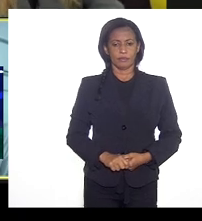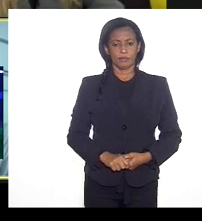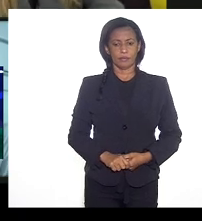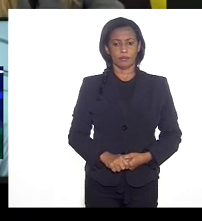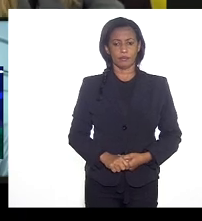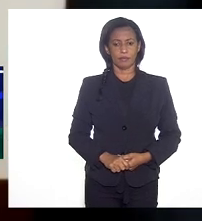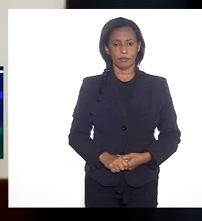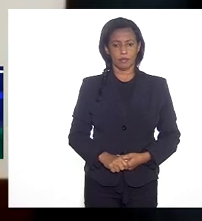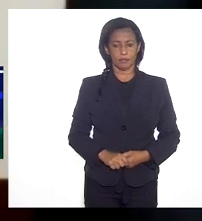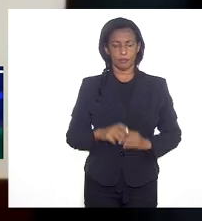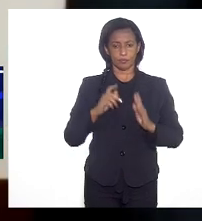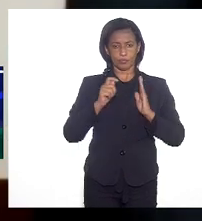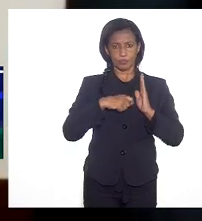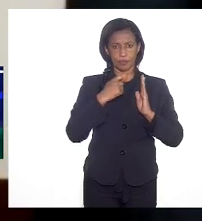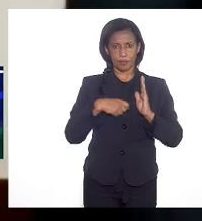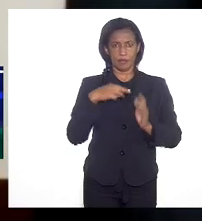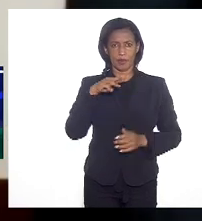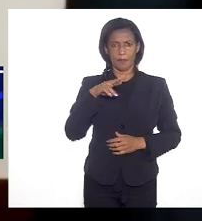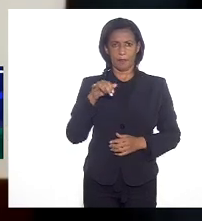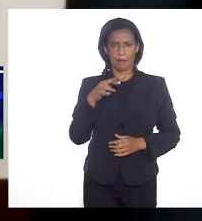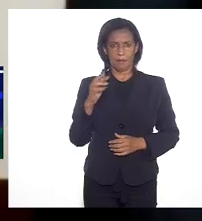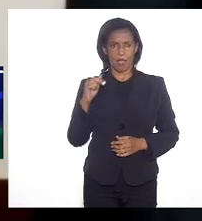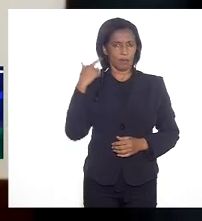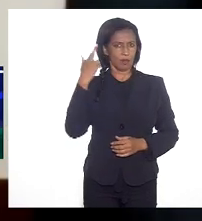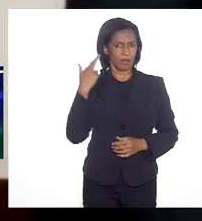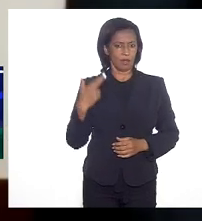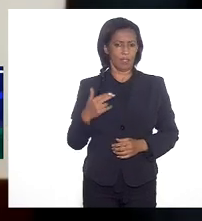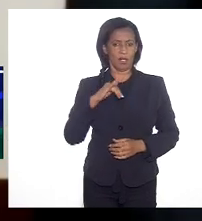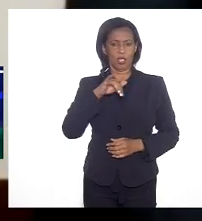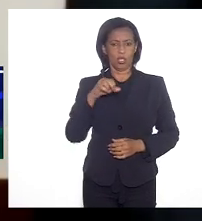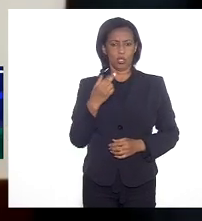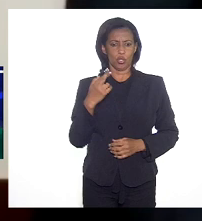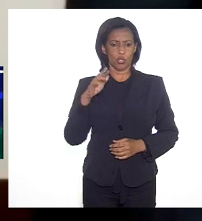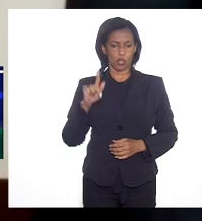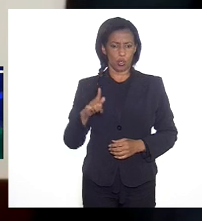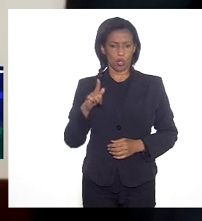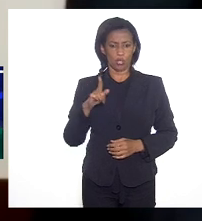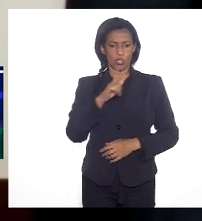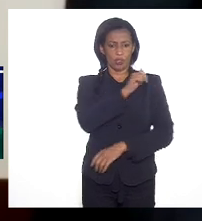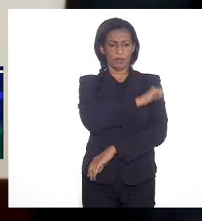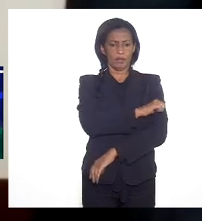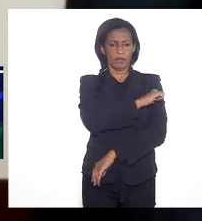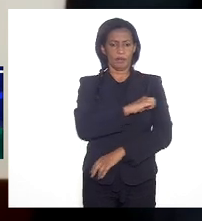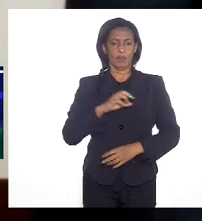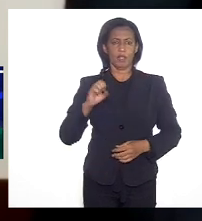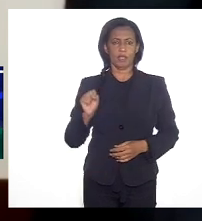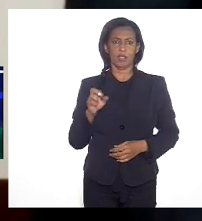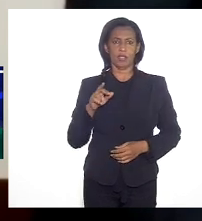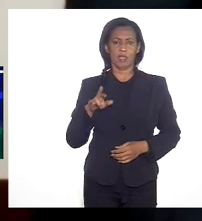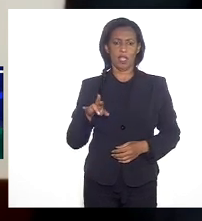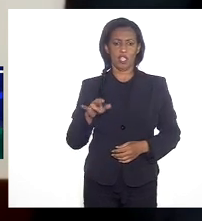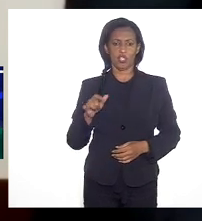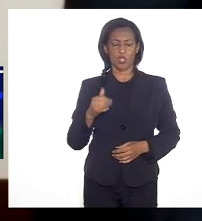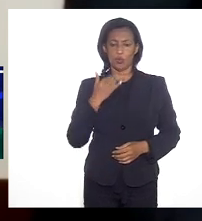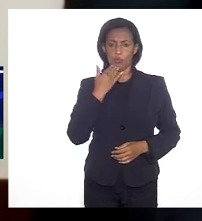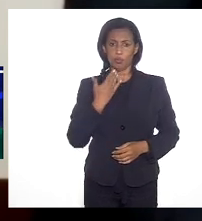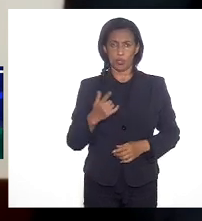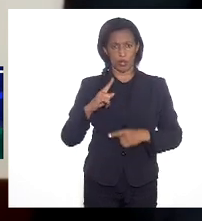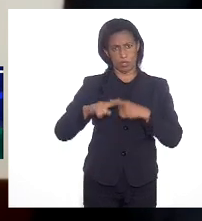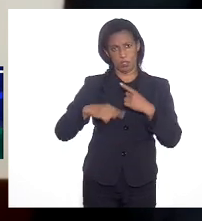Estão escritos ainda Marta Rocha, Renata, Souza, Jorge Felipe, Lucinha, enfermeira e Serginho. Depois eu vou pedir